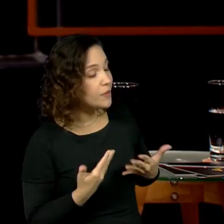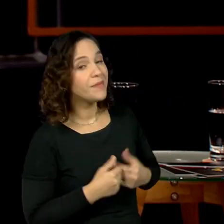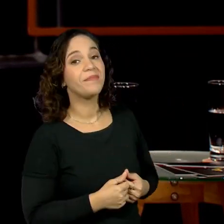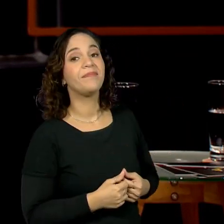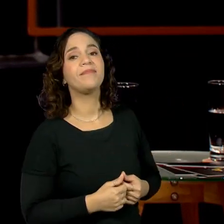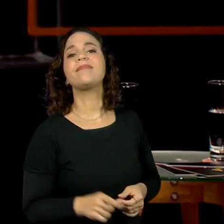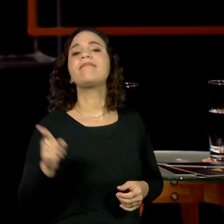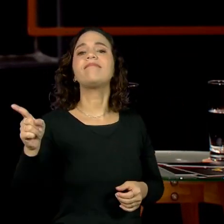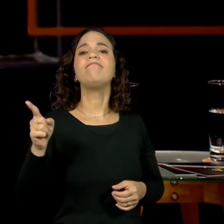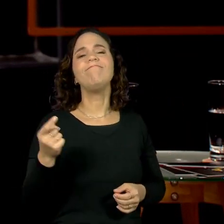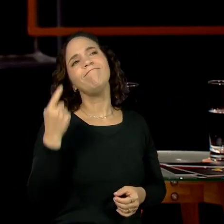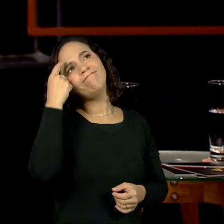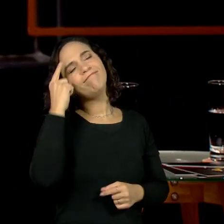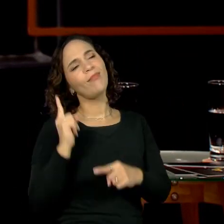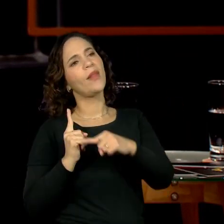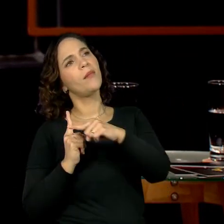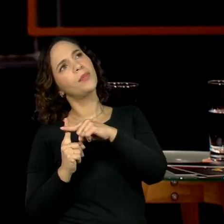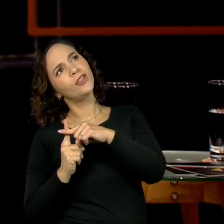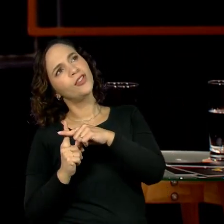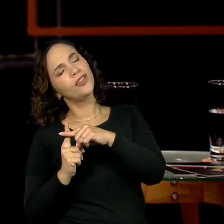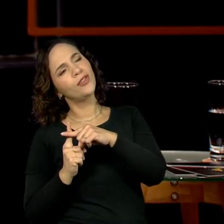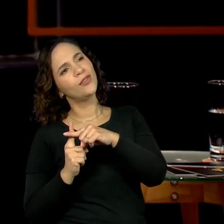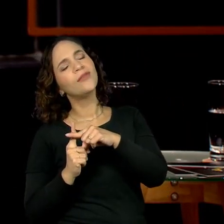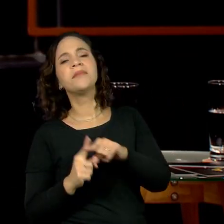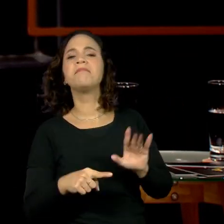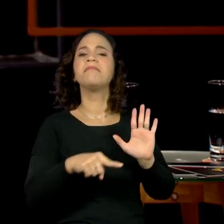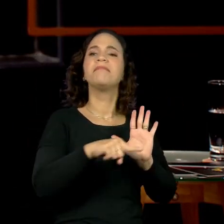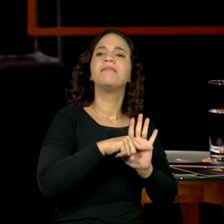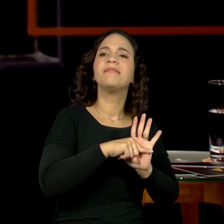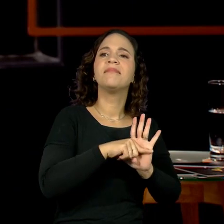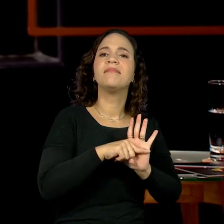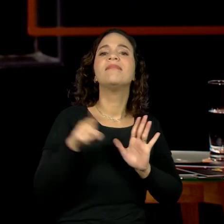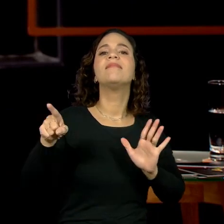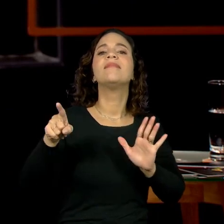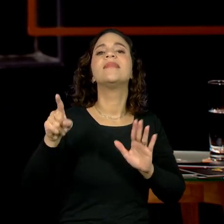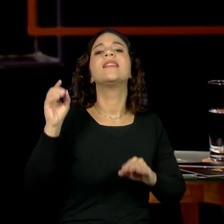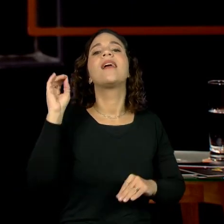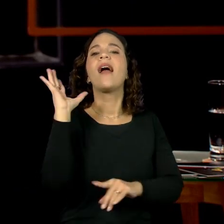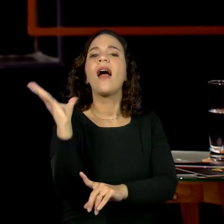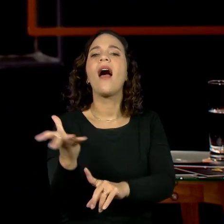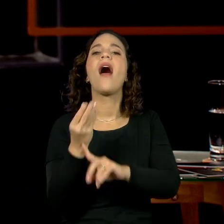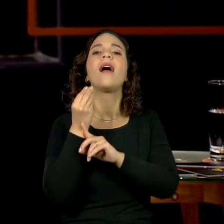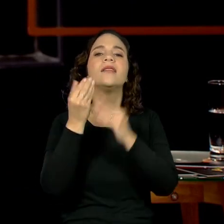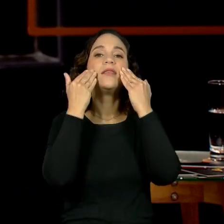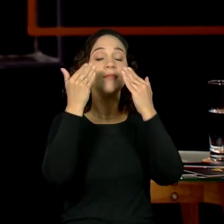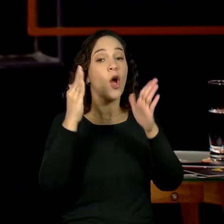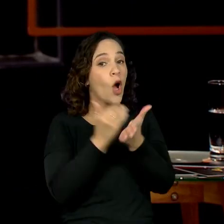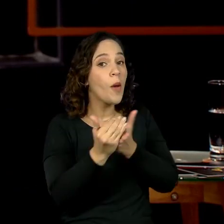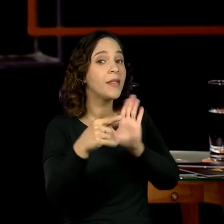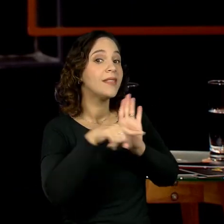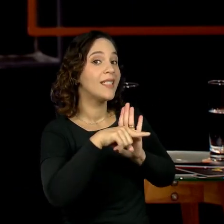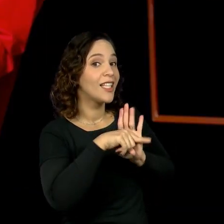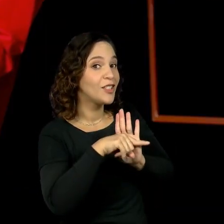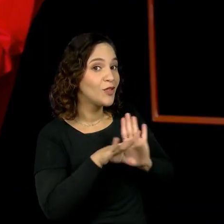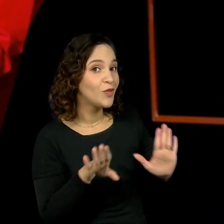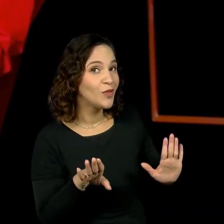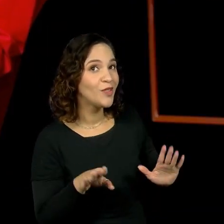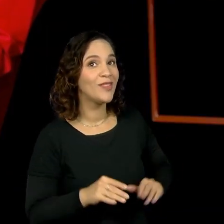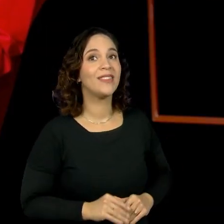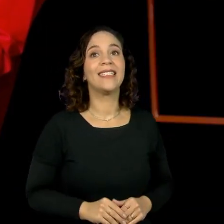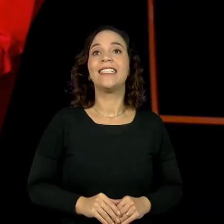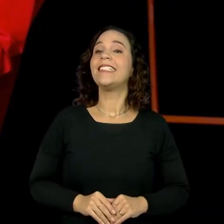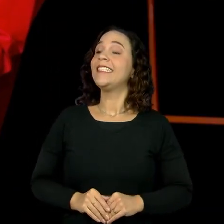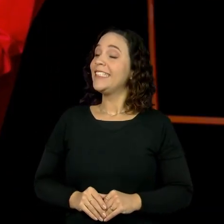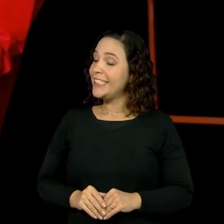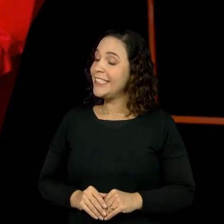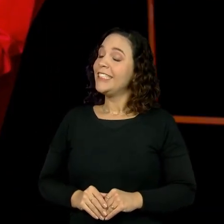seu otimismo e o seu pessimismo com relação a essas expressões artísticas? Começa pelo pessimismo.